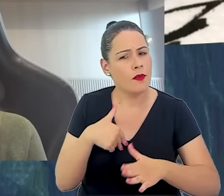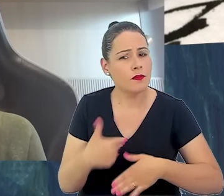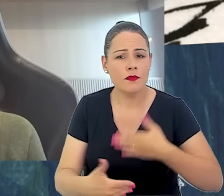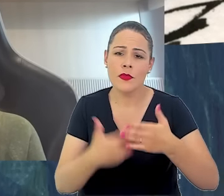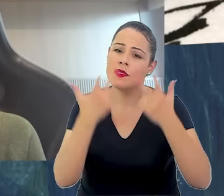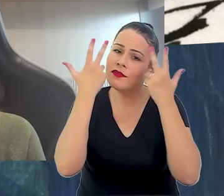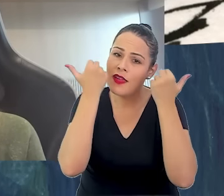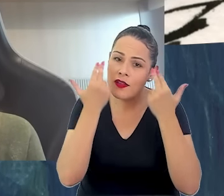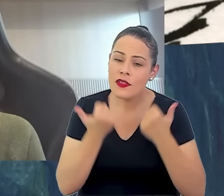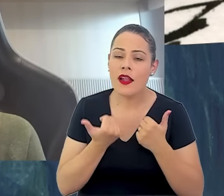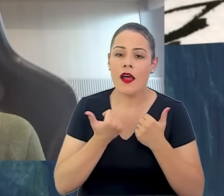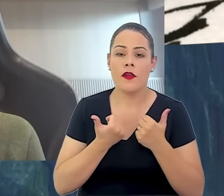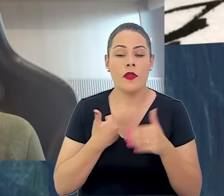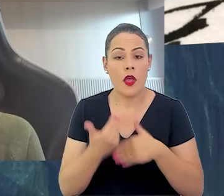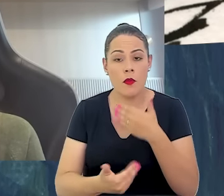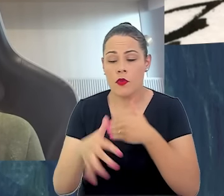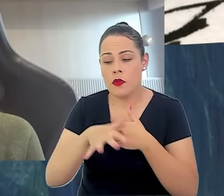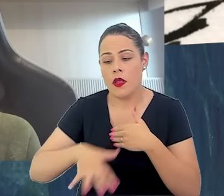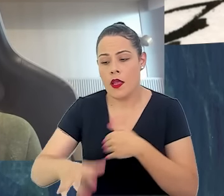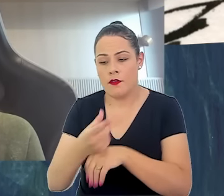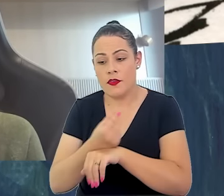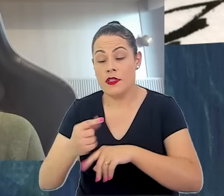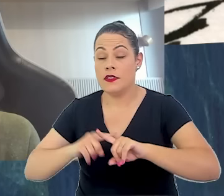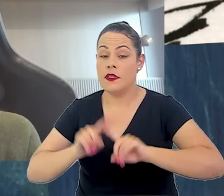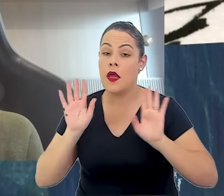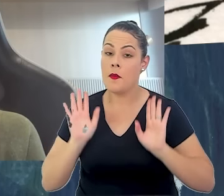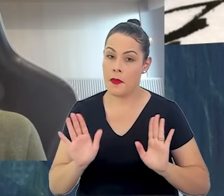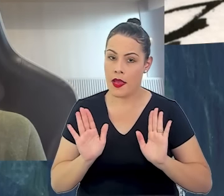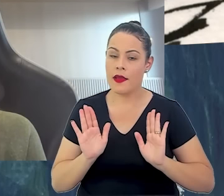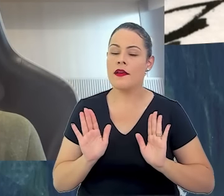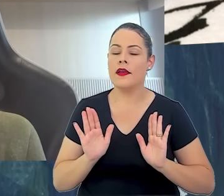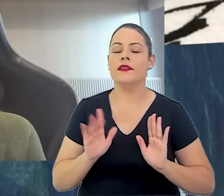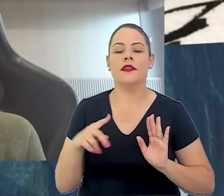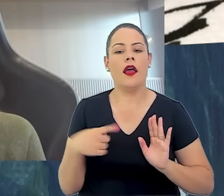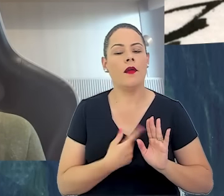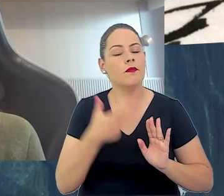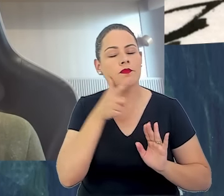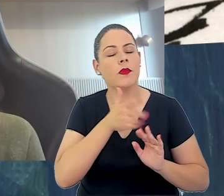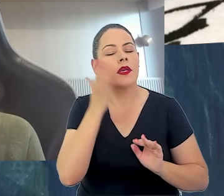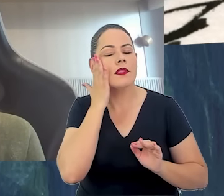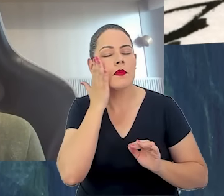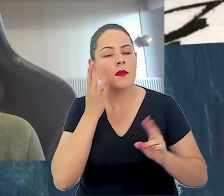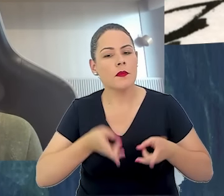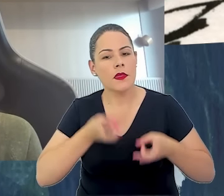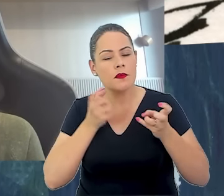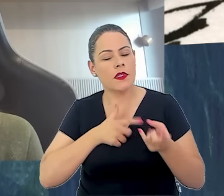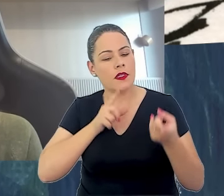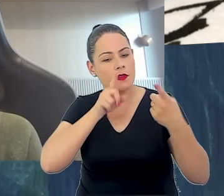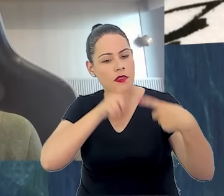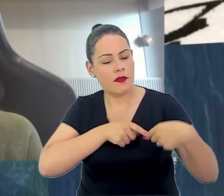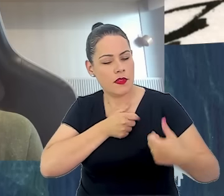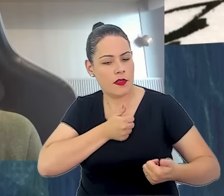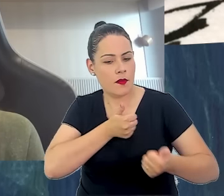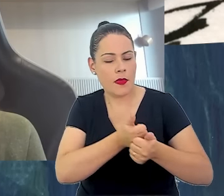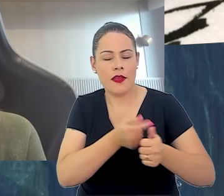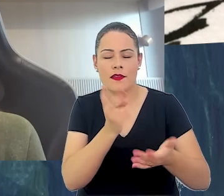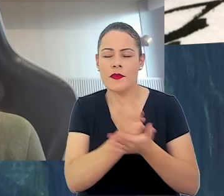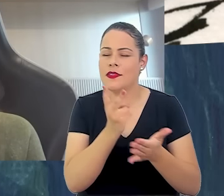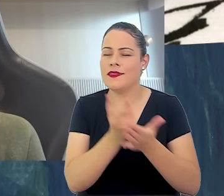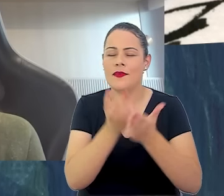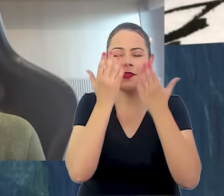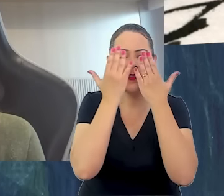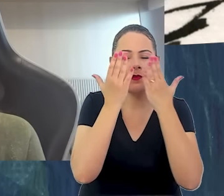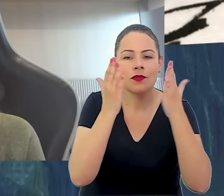processo natural, é o processo natural do setor financeiro, mas, por outro lado, os desafios que se aproximam são